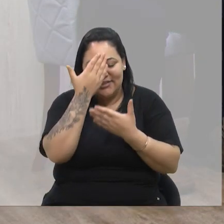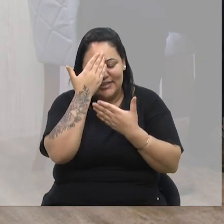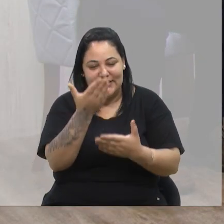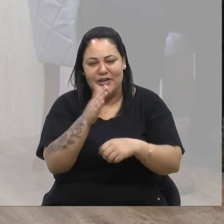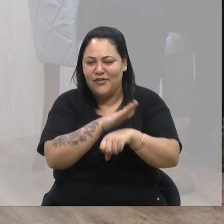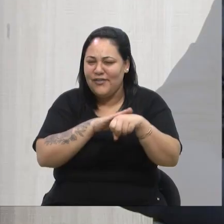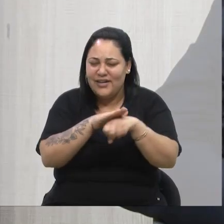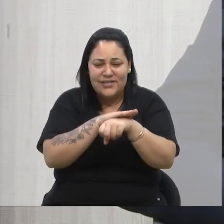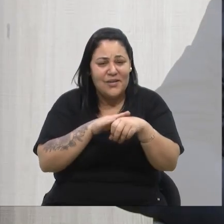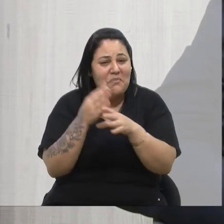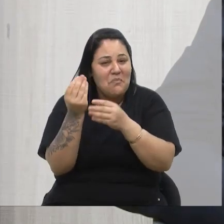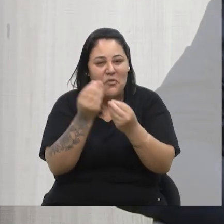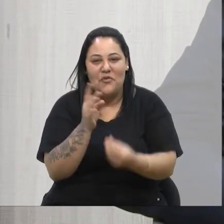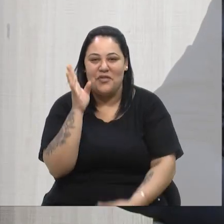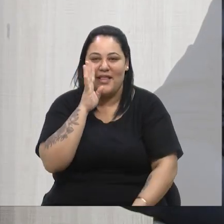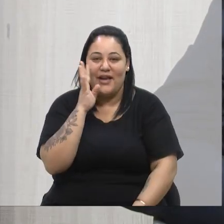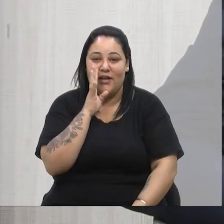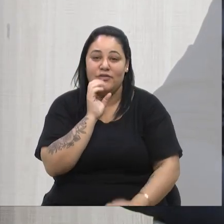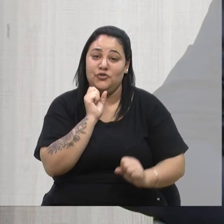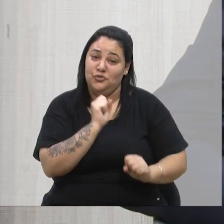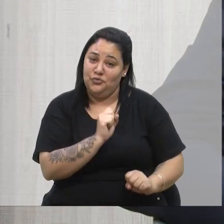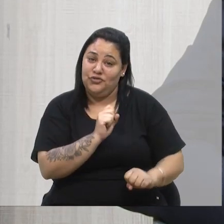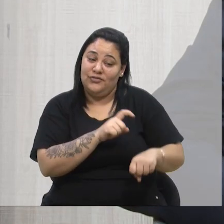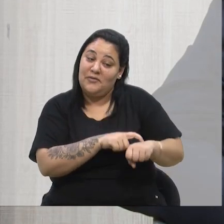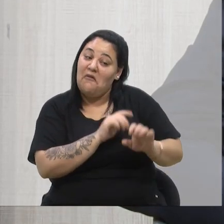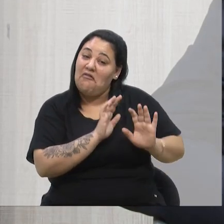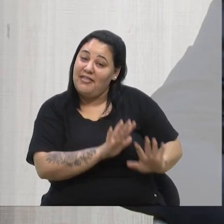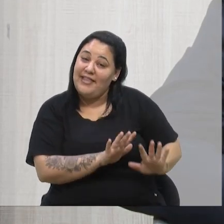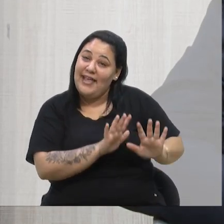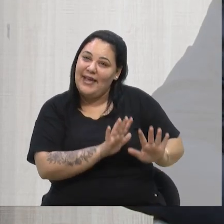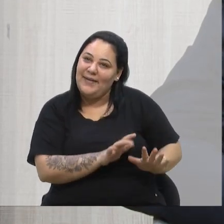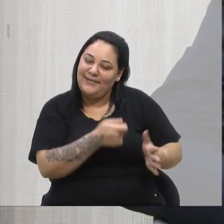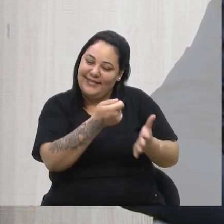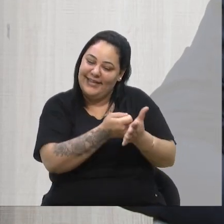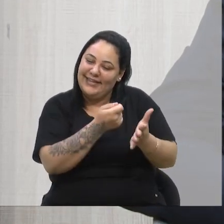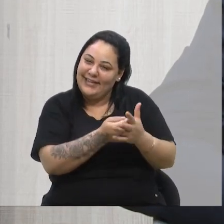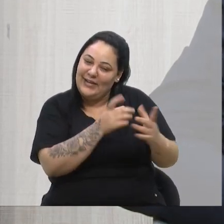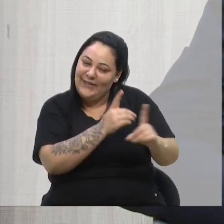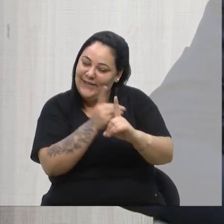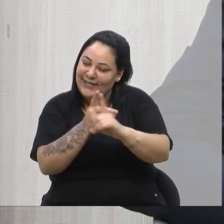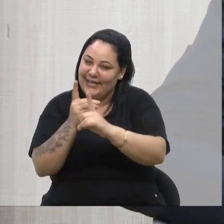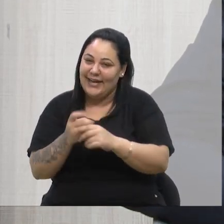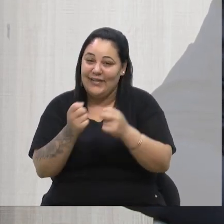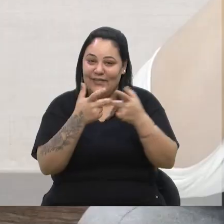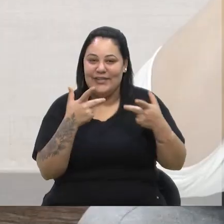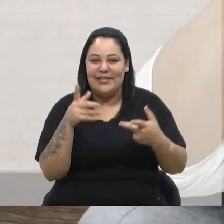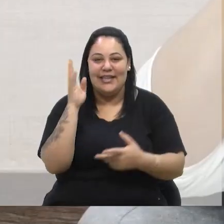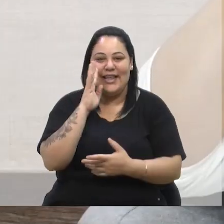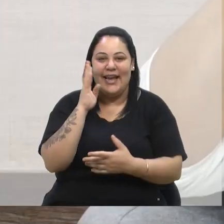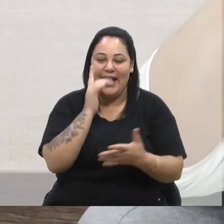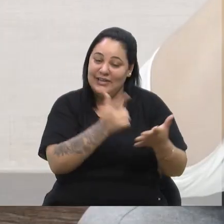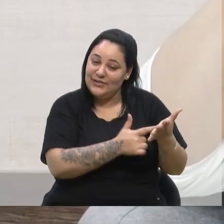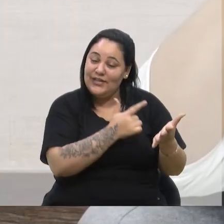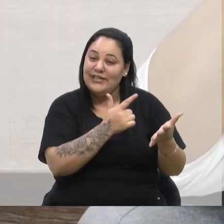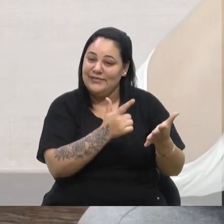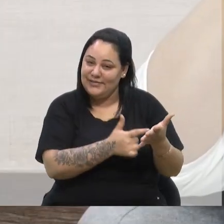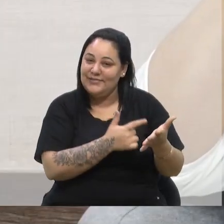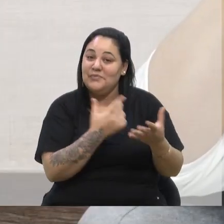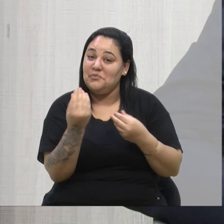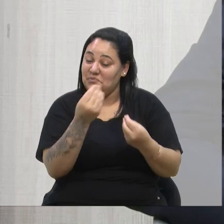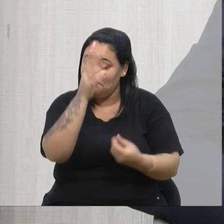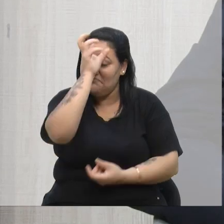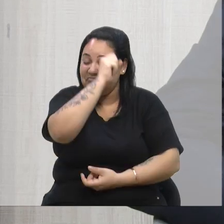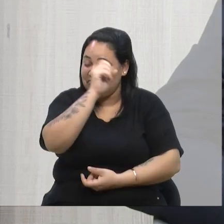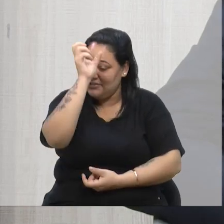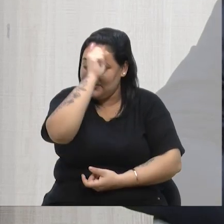agradecer. O diálogo é muito legal e nós poderíamos ficar aqui um bom tempo tentando achar nuances no decorrer da obra,